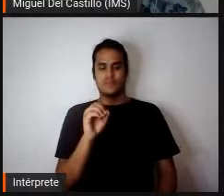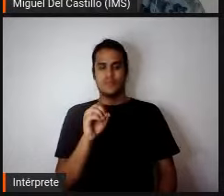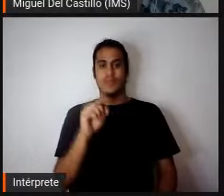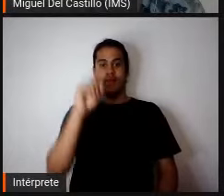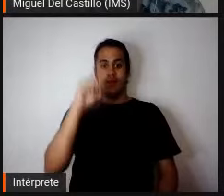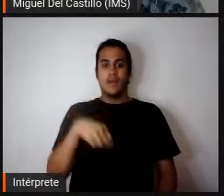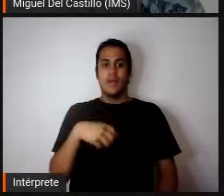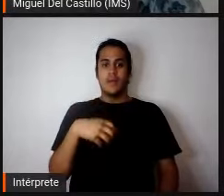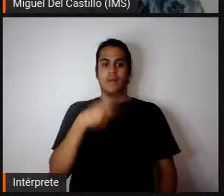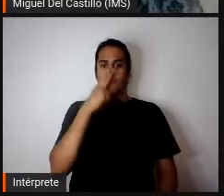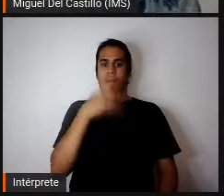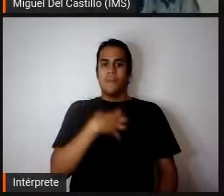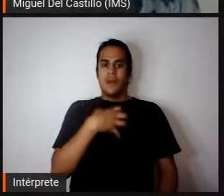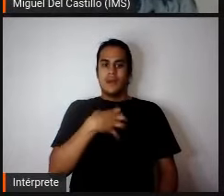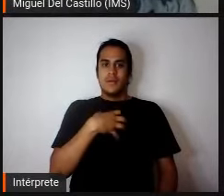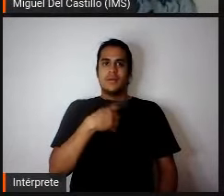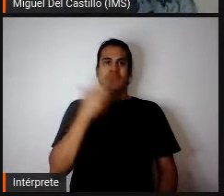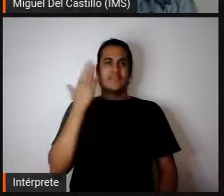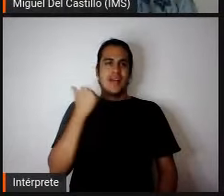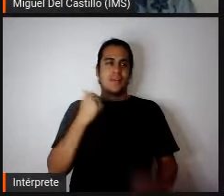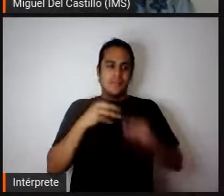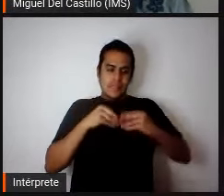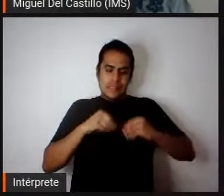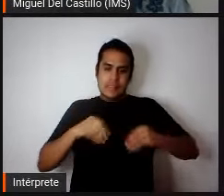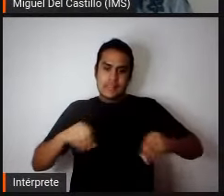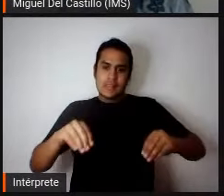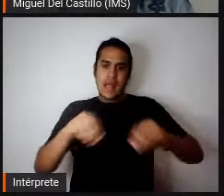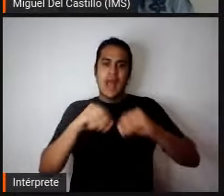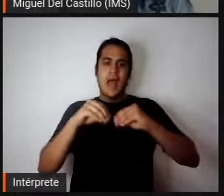de sal e areia, assim, uma coisa.